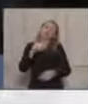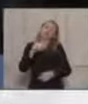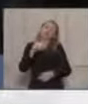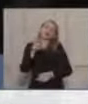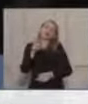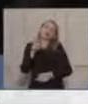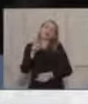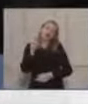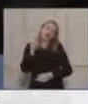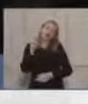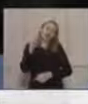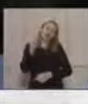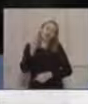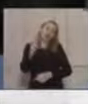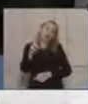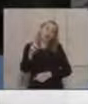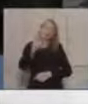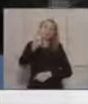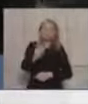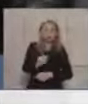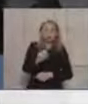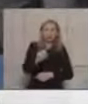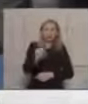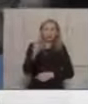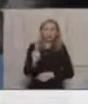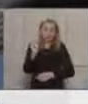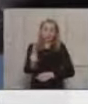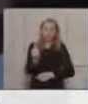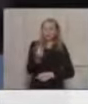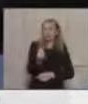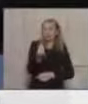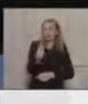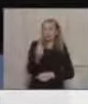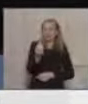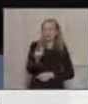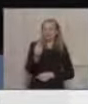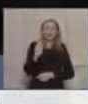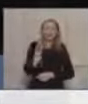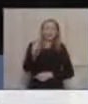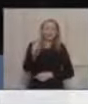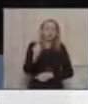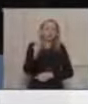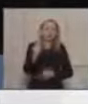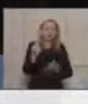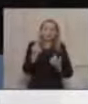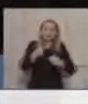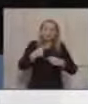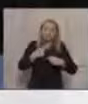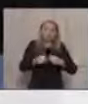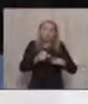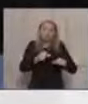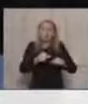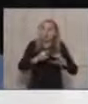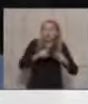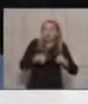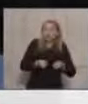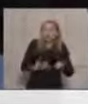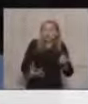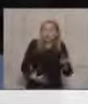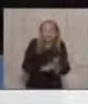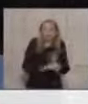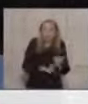100 radares de 50 e 60 km de velocidade. Totalmente indo de encontro ao que a gente prega na segurança. Por quê?